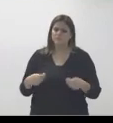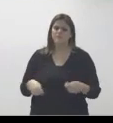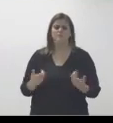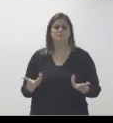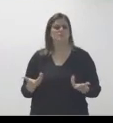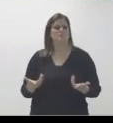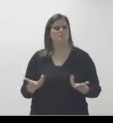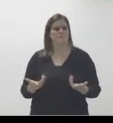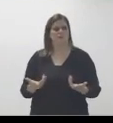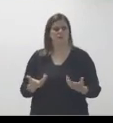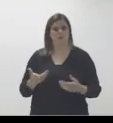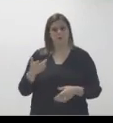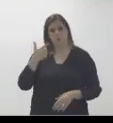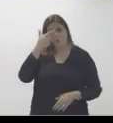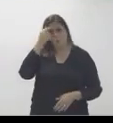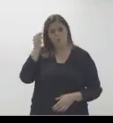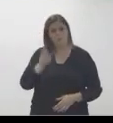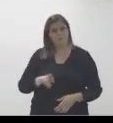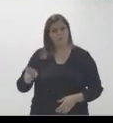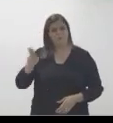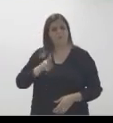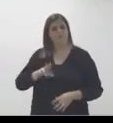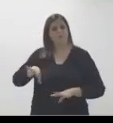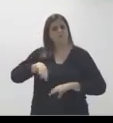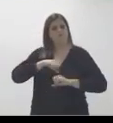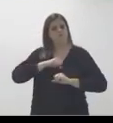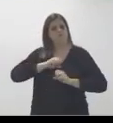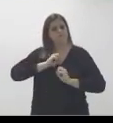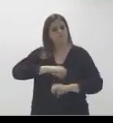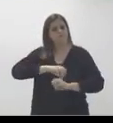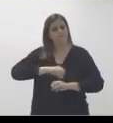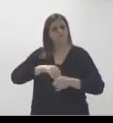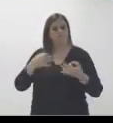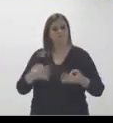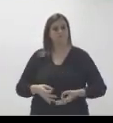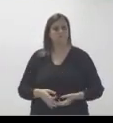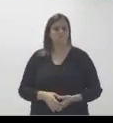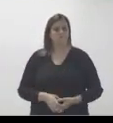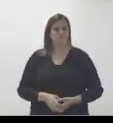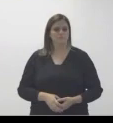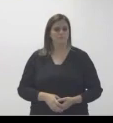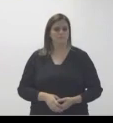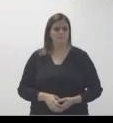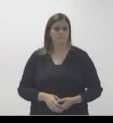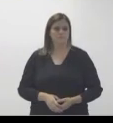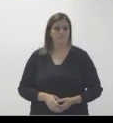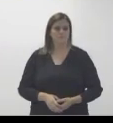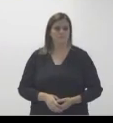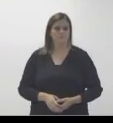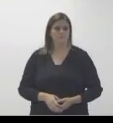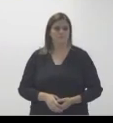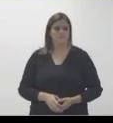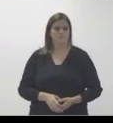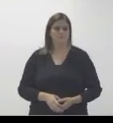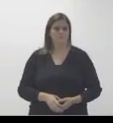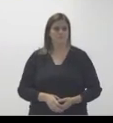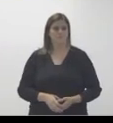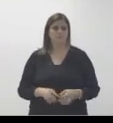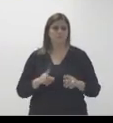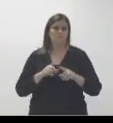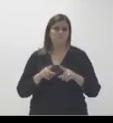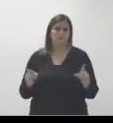pelas universidades acaba aqui na perspectiva da formação nos espaços das